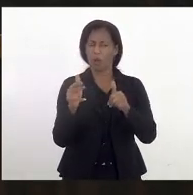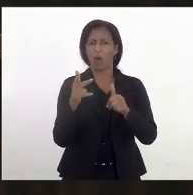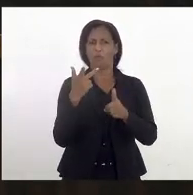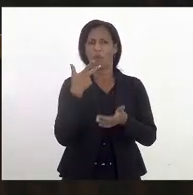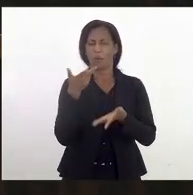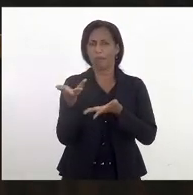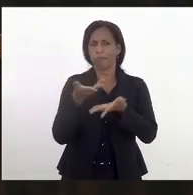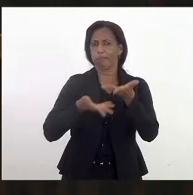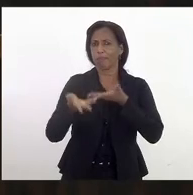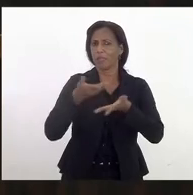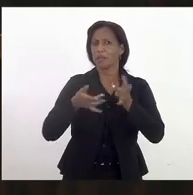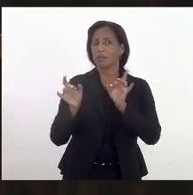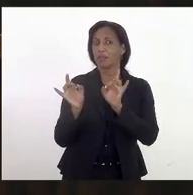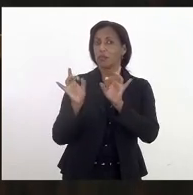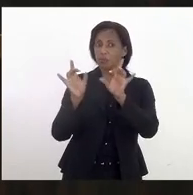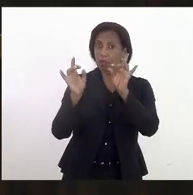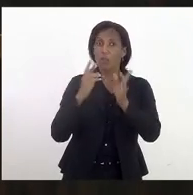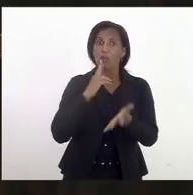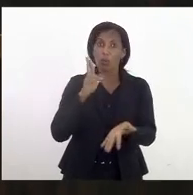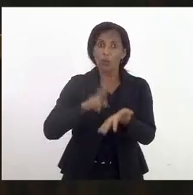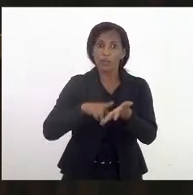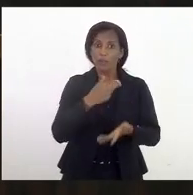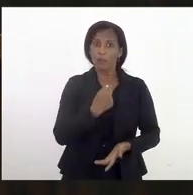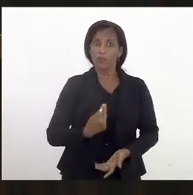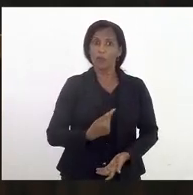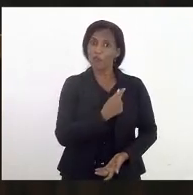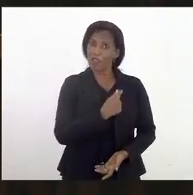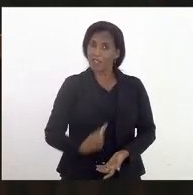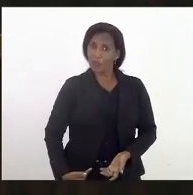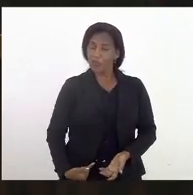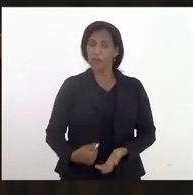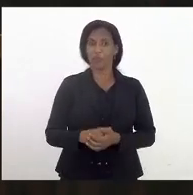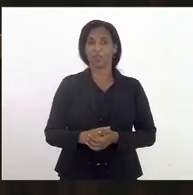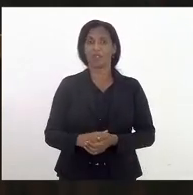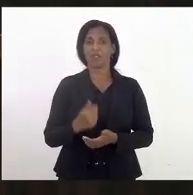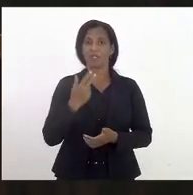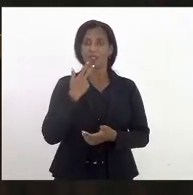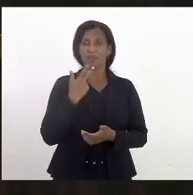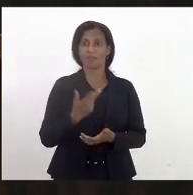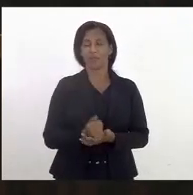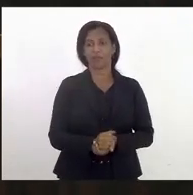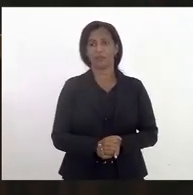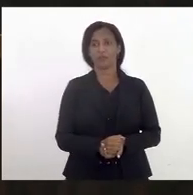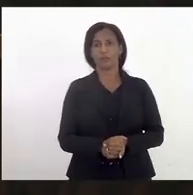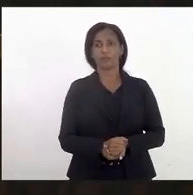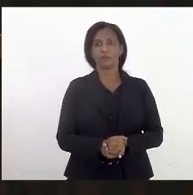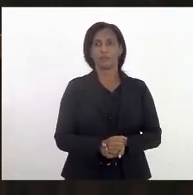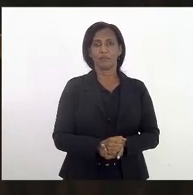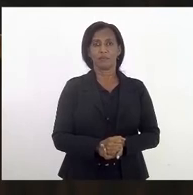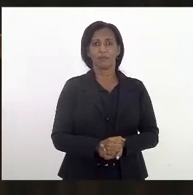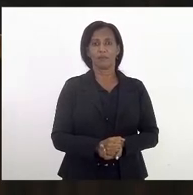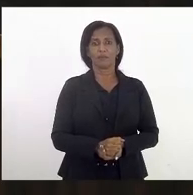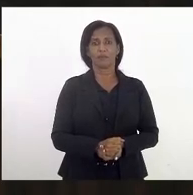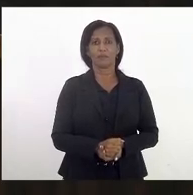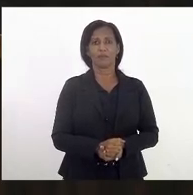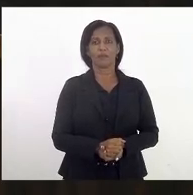participação especial reconhecido até pelo Governador disse que